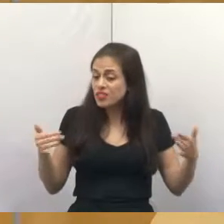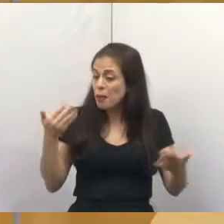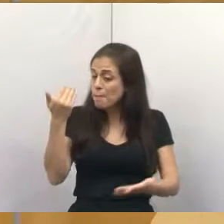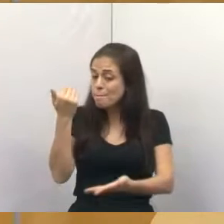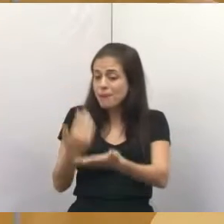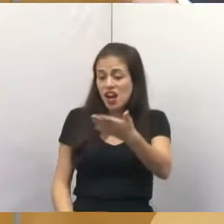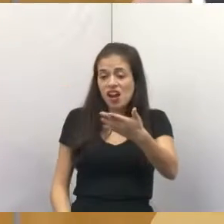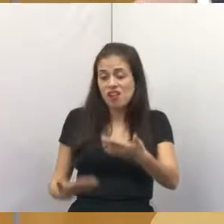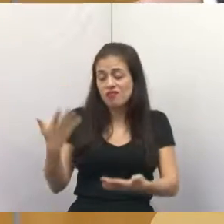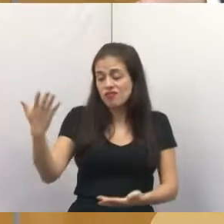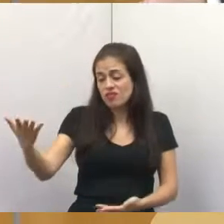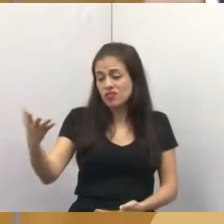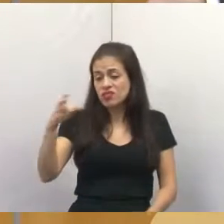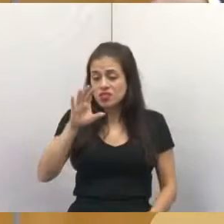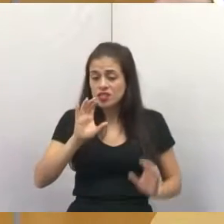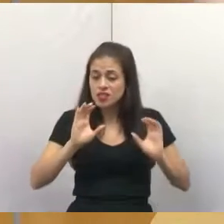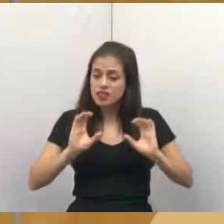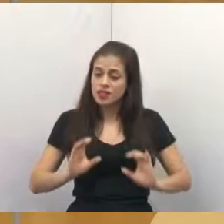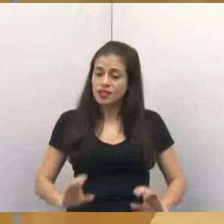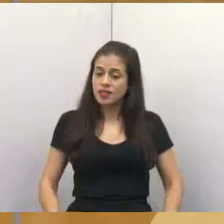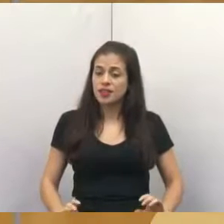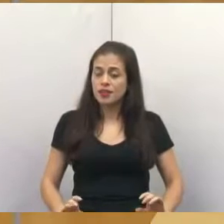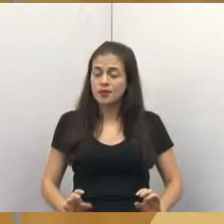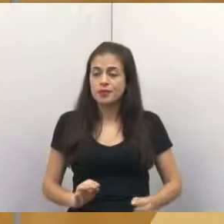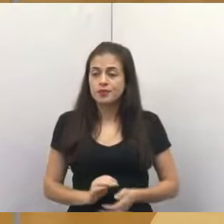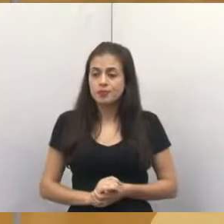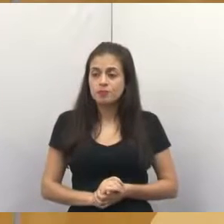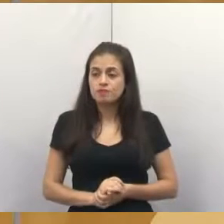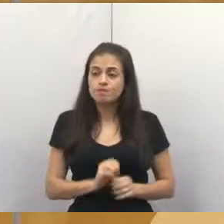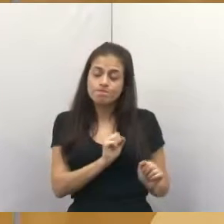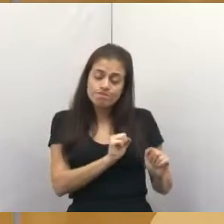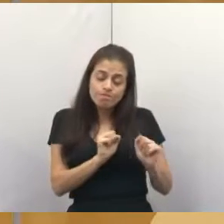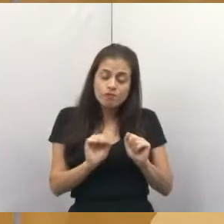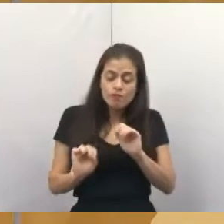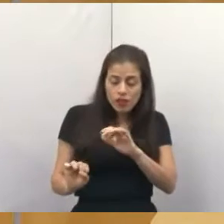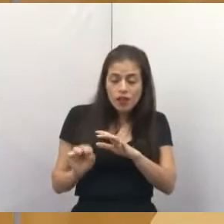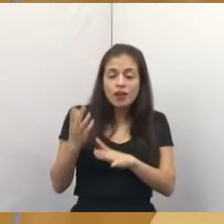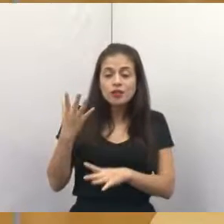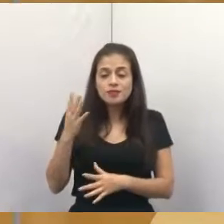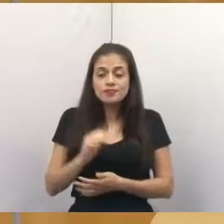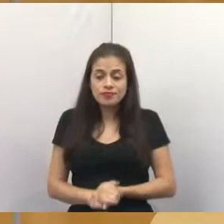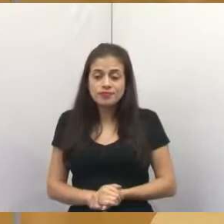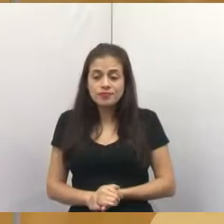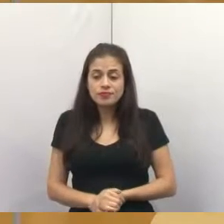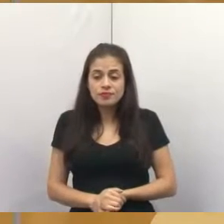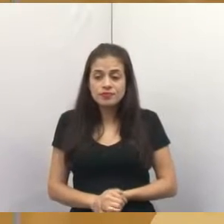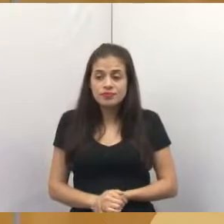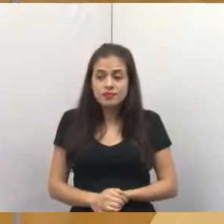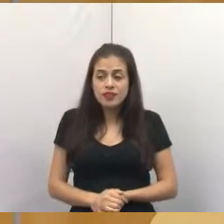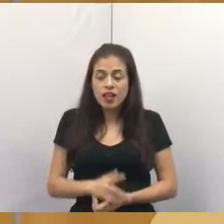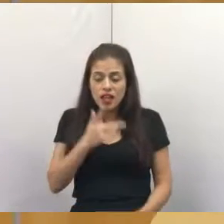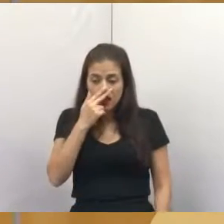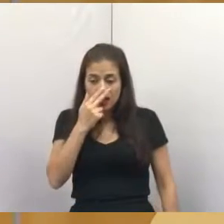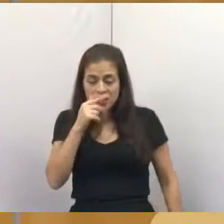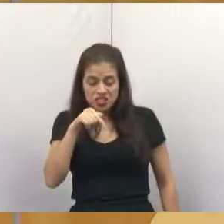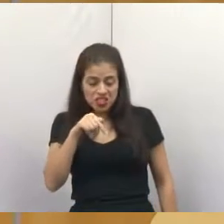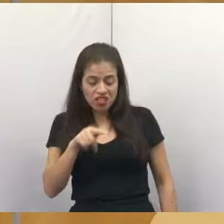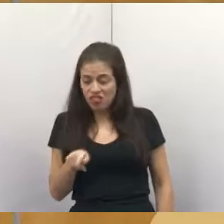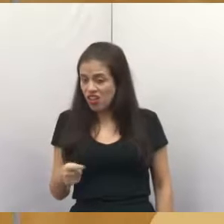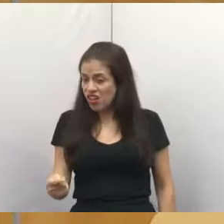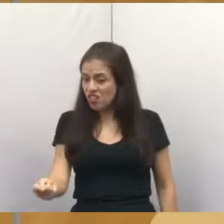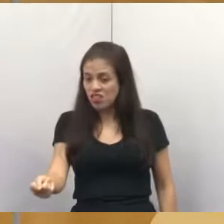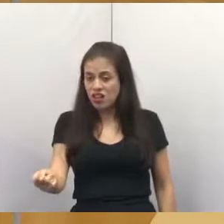cidadão. Que pode acontecer, porque tem gente que está achando que é eterno aqui, e nós estamos legislando, e eu volto no início da minha fala,